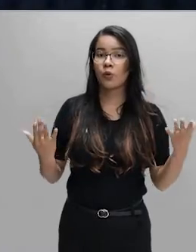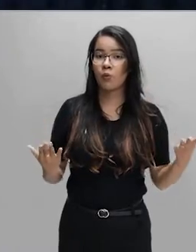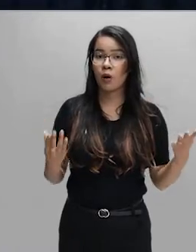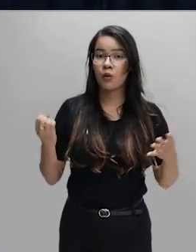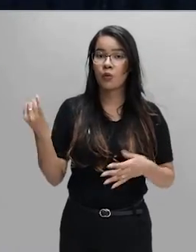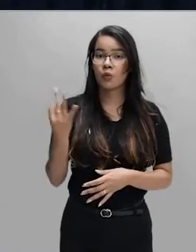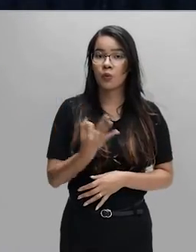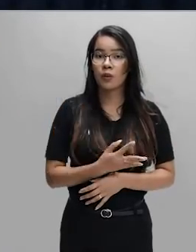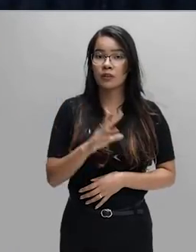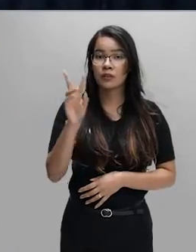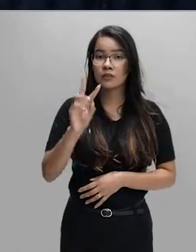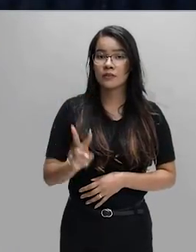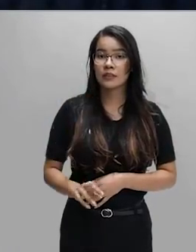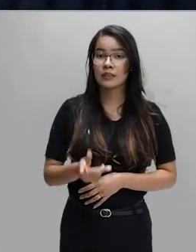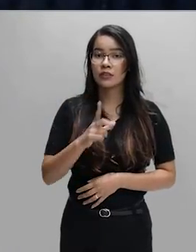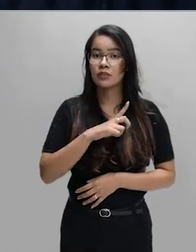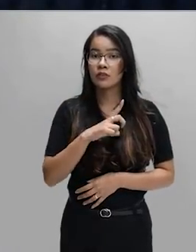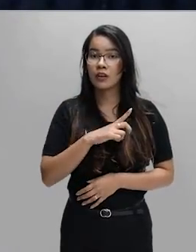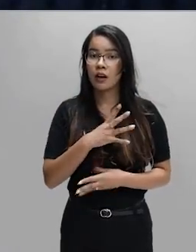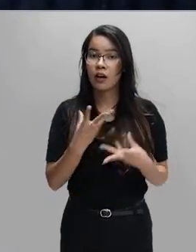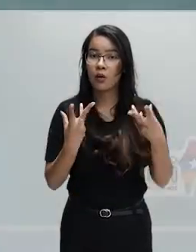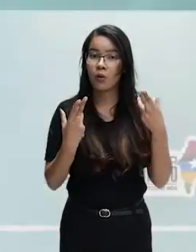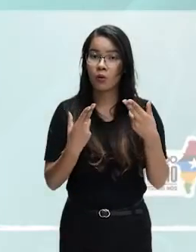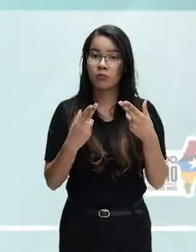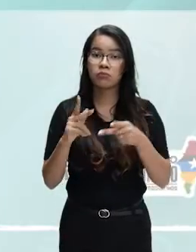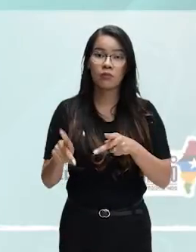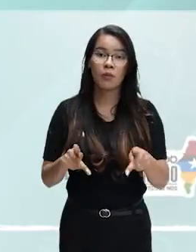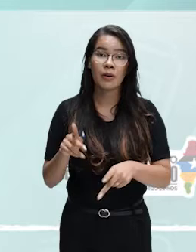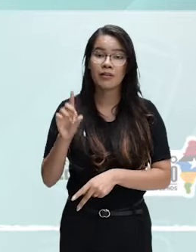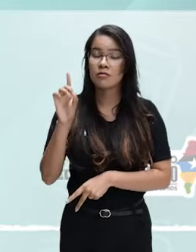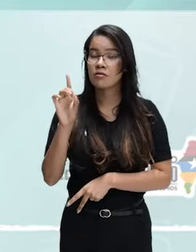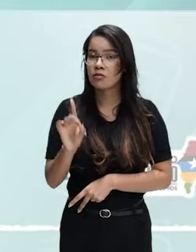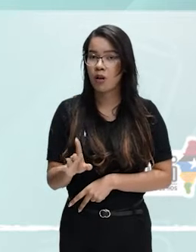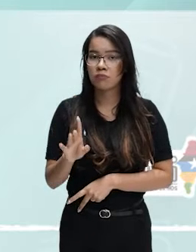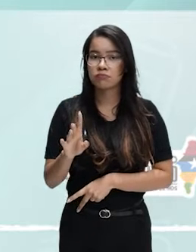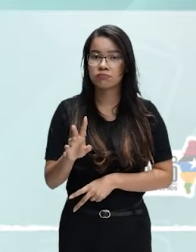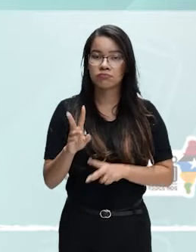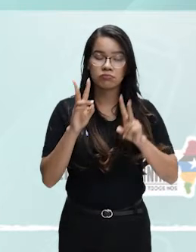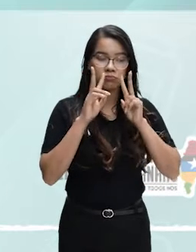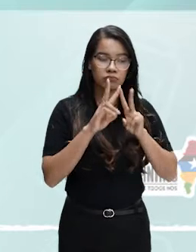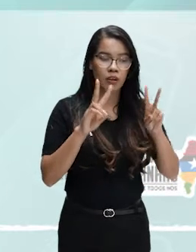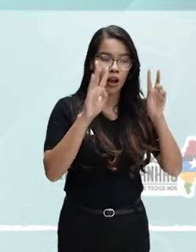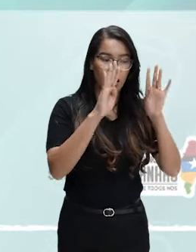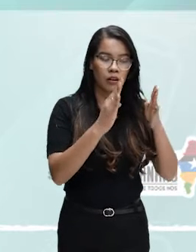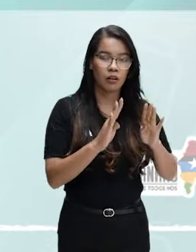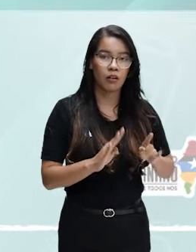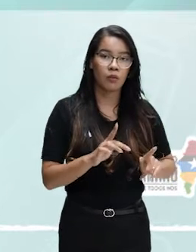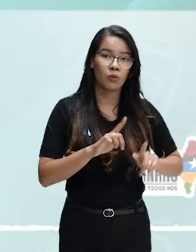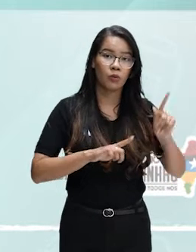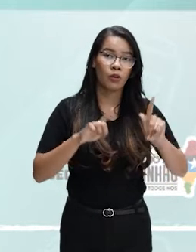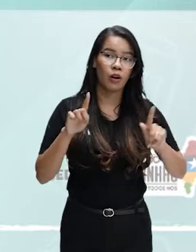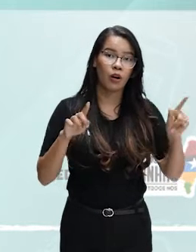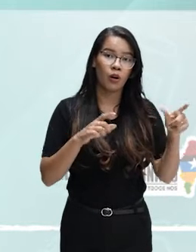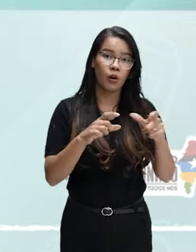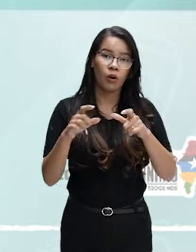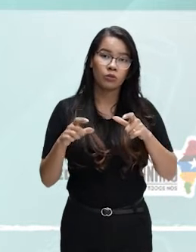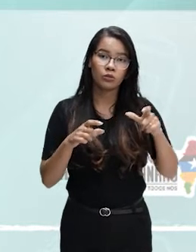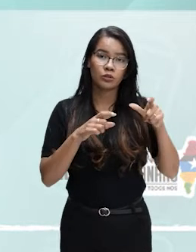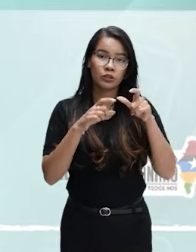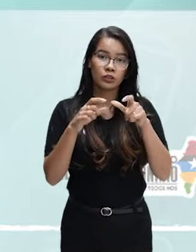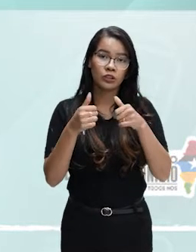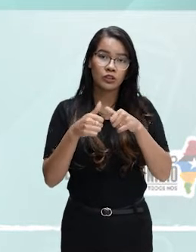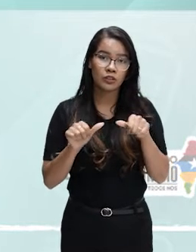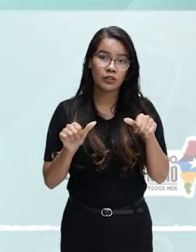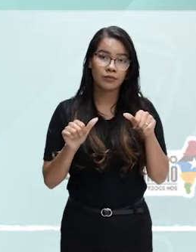vezes tiveram a mesma população, basta eu olhar no gráfico onde os